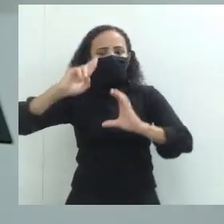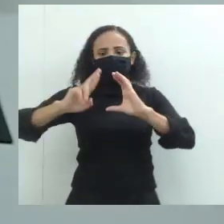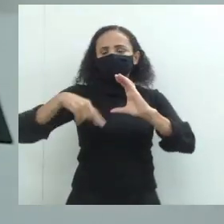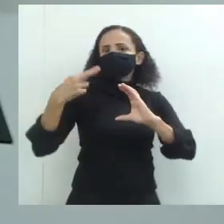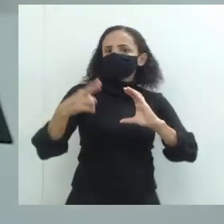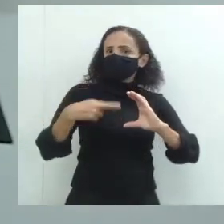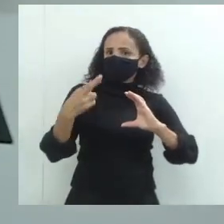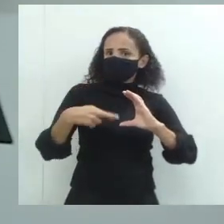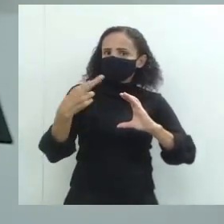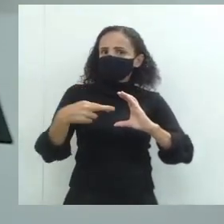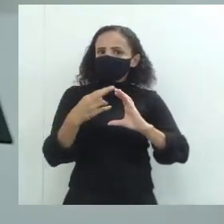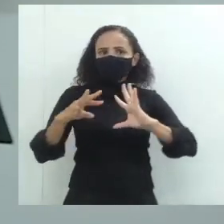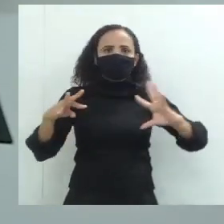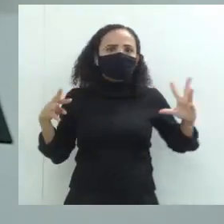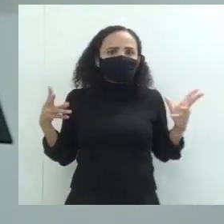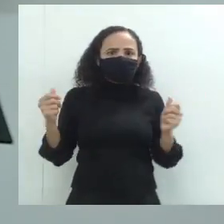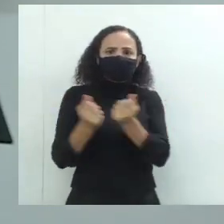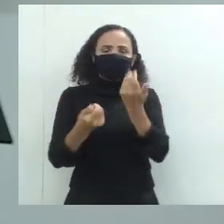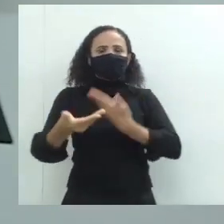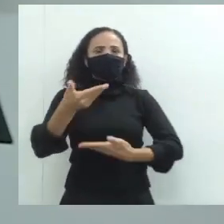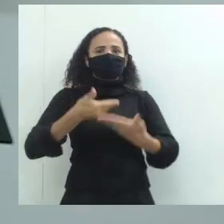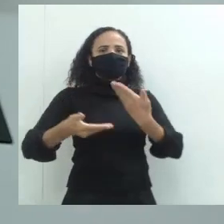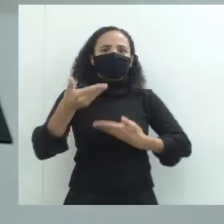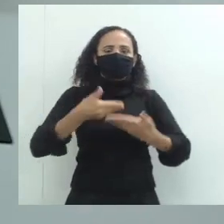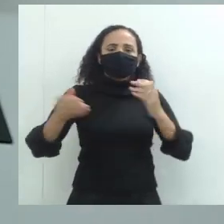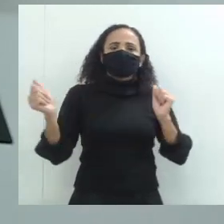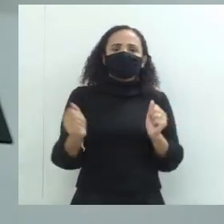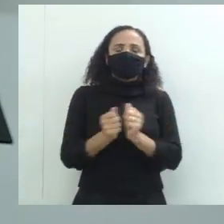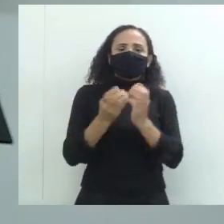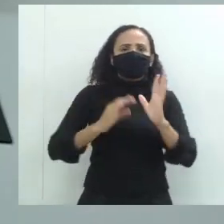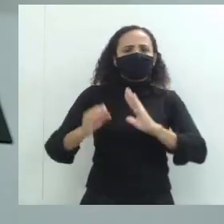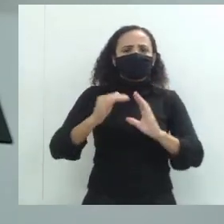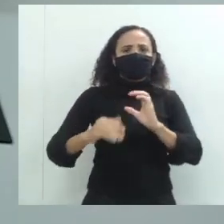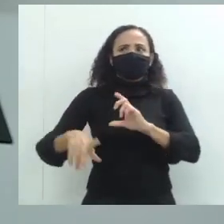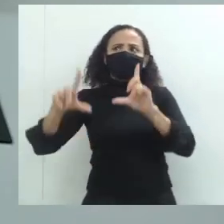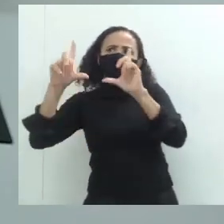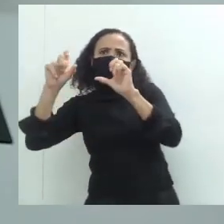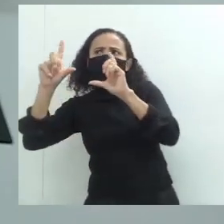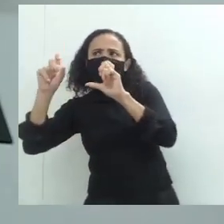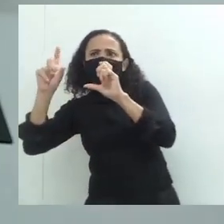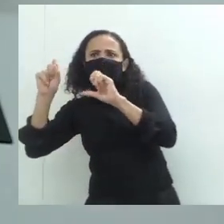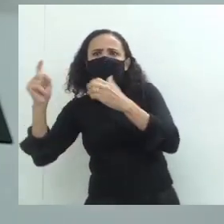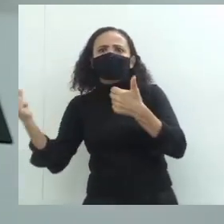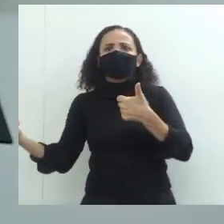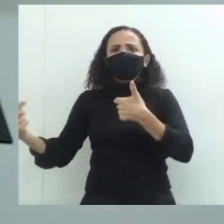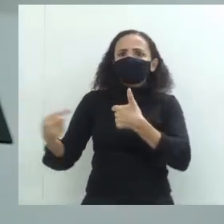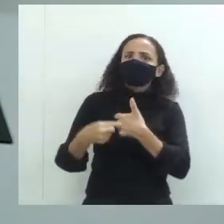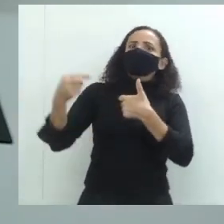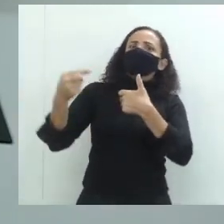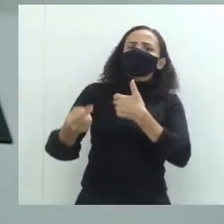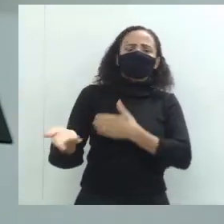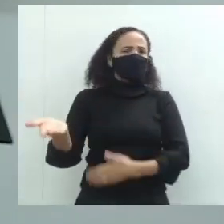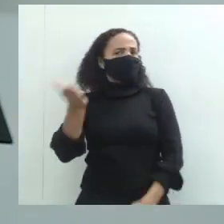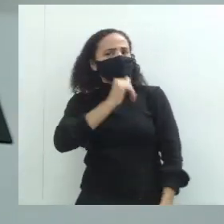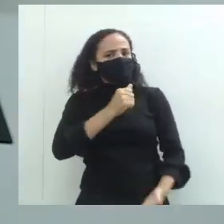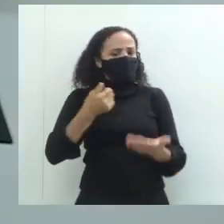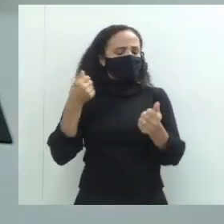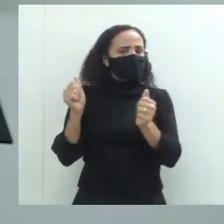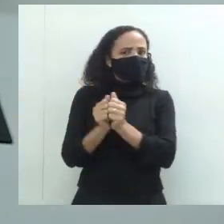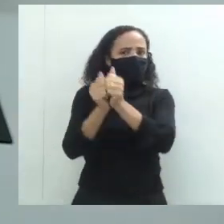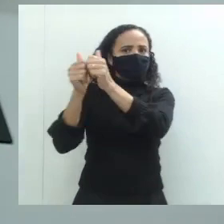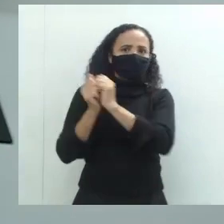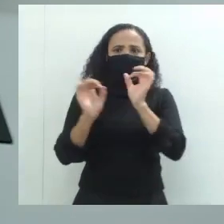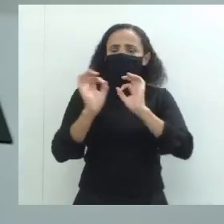da Transmissão, tudo junto sem acento. Posta aí você assistindo nossas videoaulas, manda pra gente poder